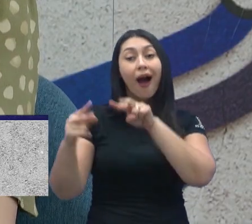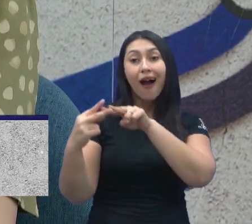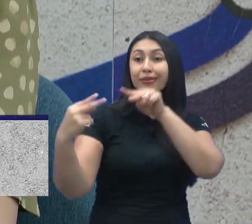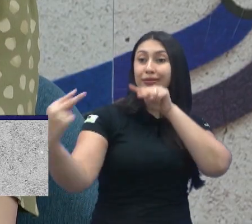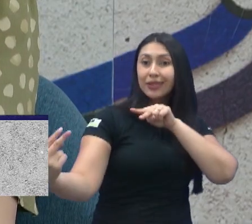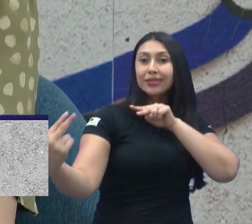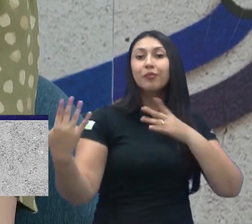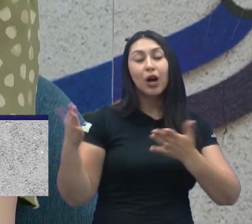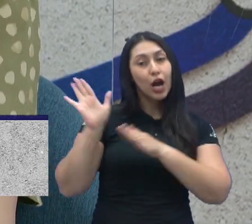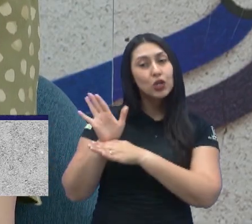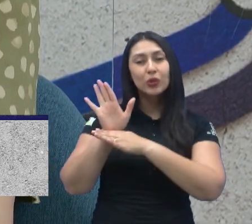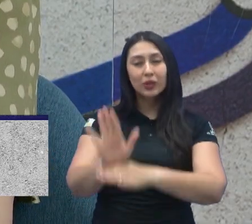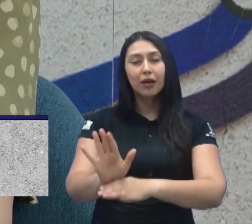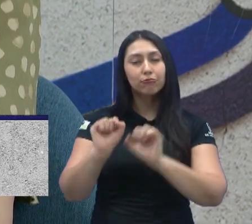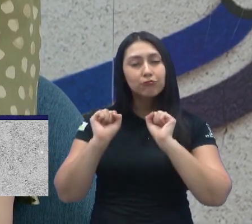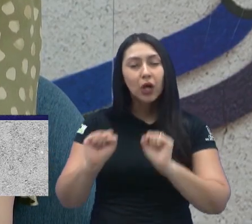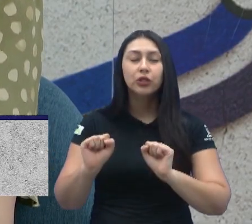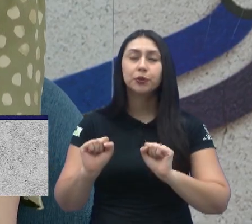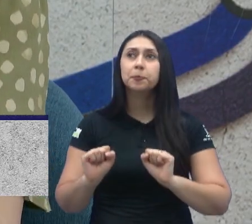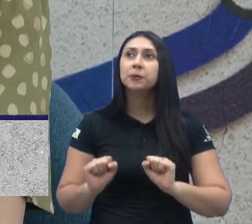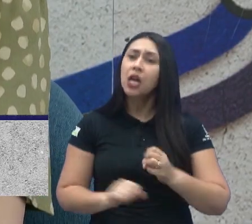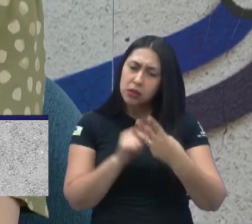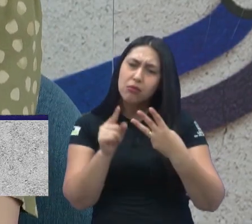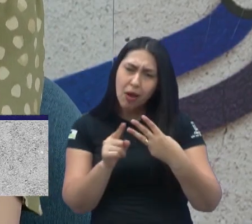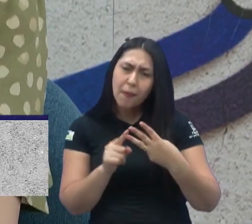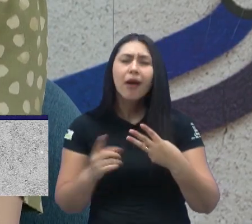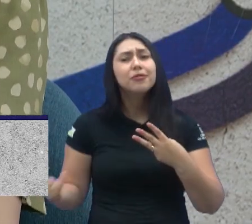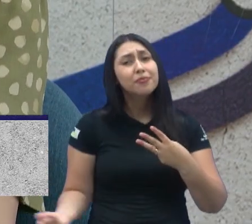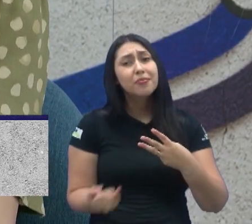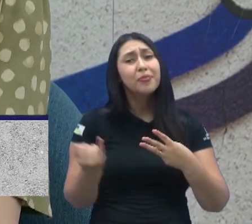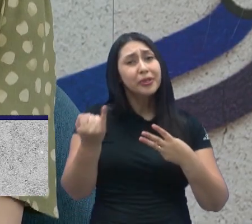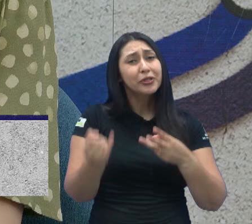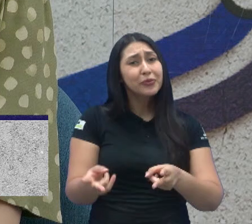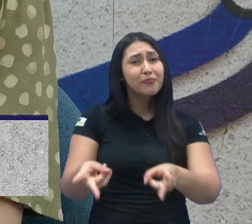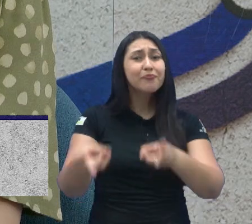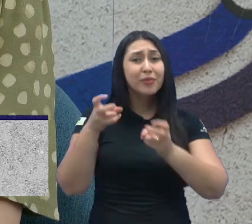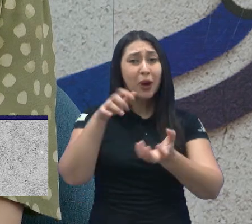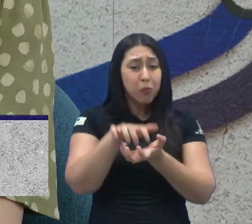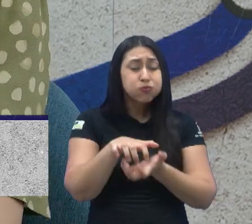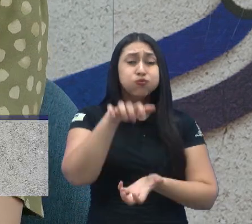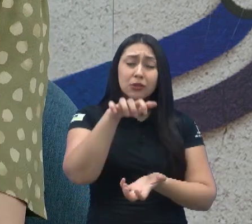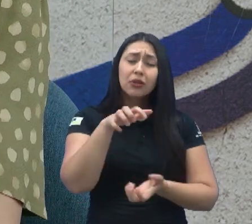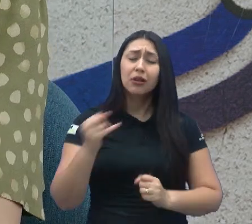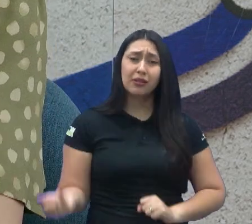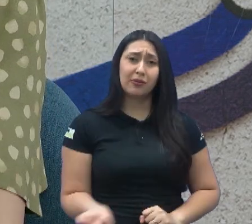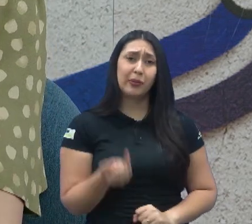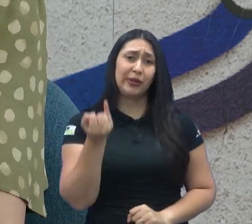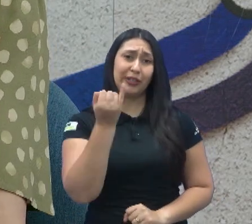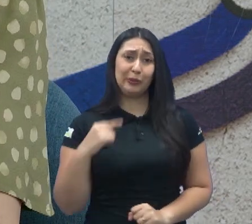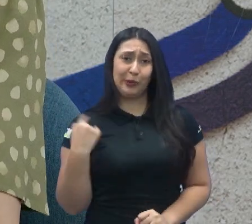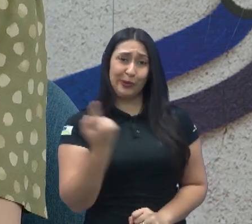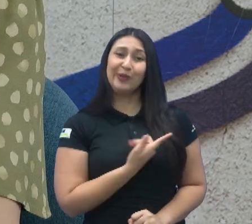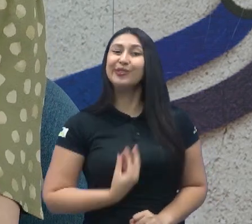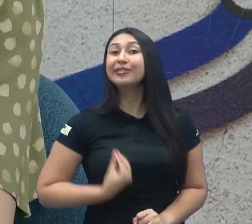atua nessa área. E também é importante a gente reconhecer que as pessoas idosas são muito importantes para a vida de todos nós.